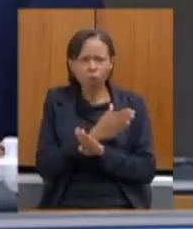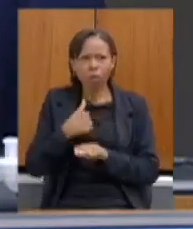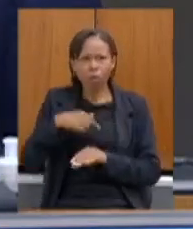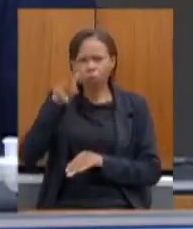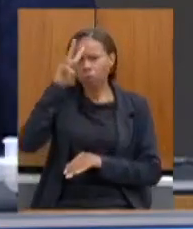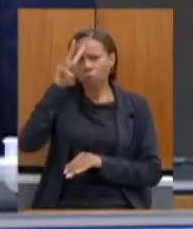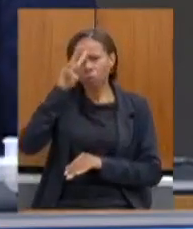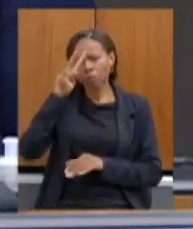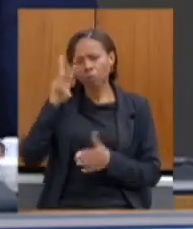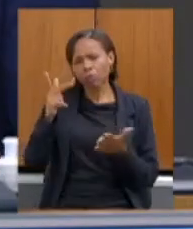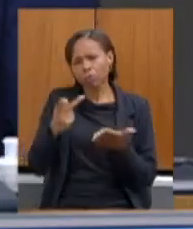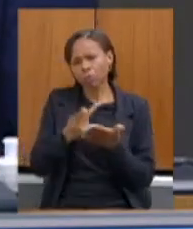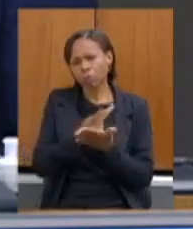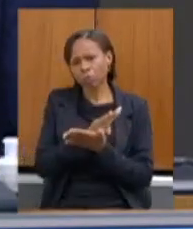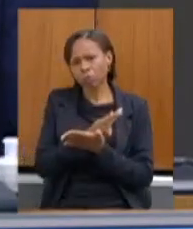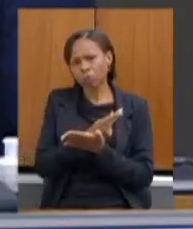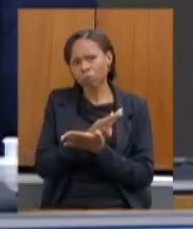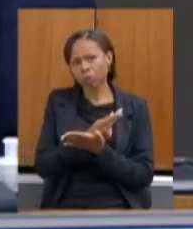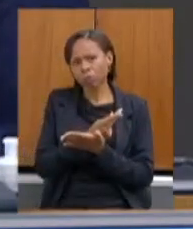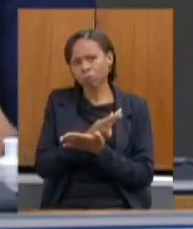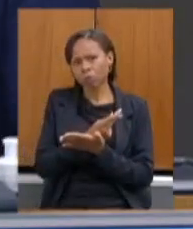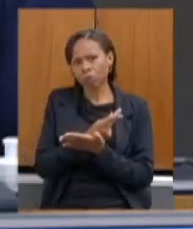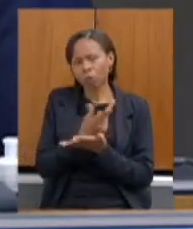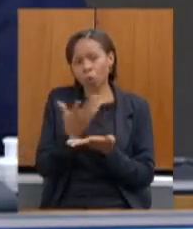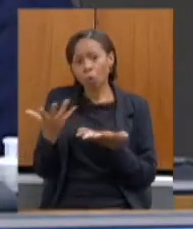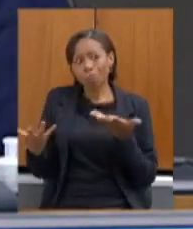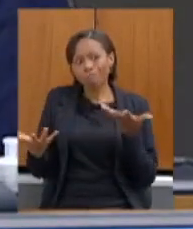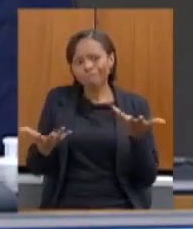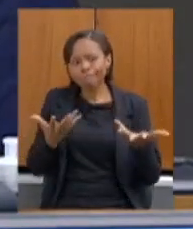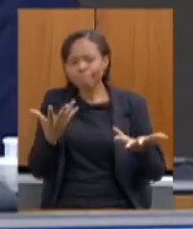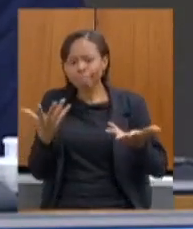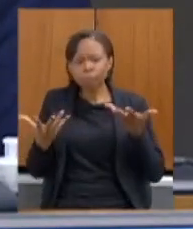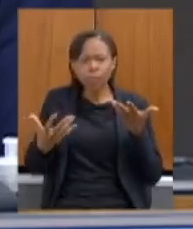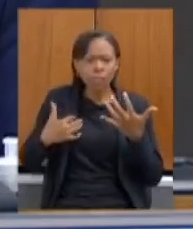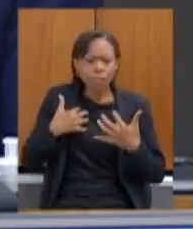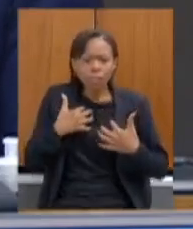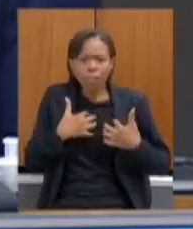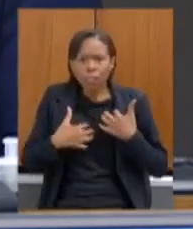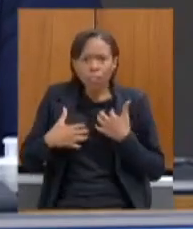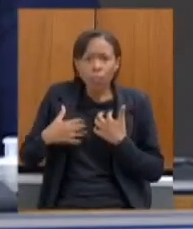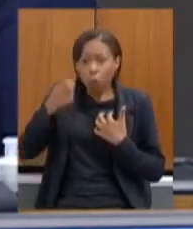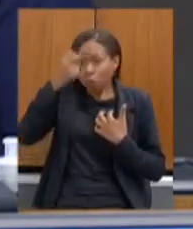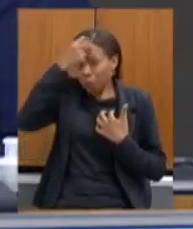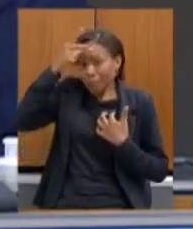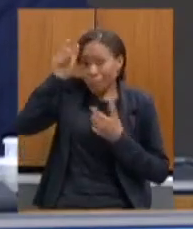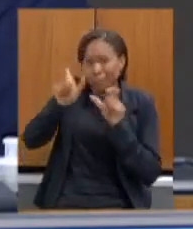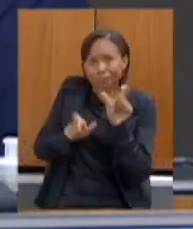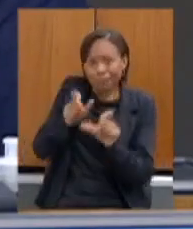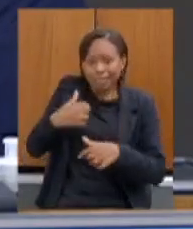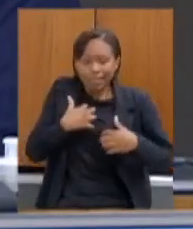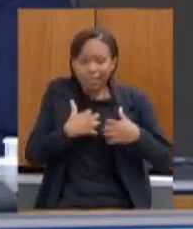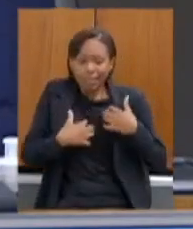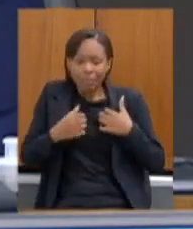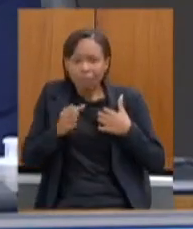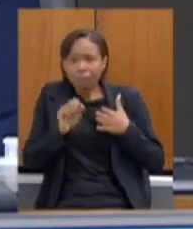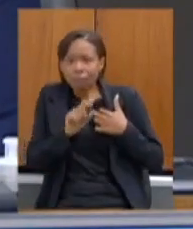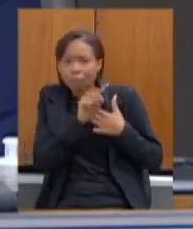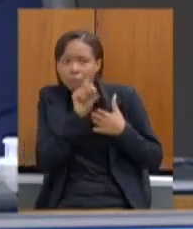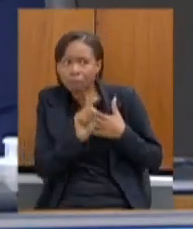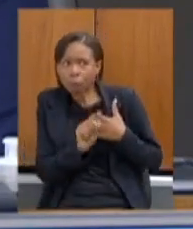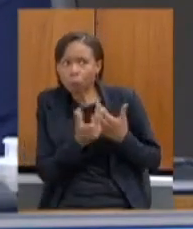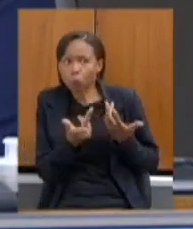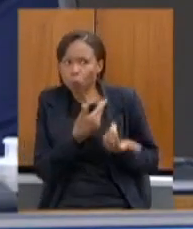um frisson, digamos assim, de ansiedade dos prefeitos de, olha, será que o Governo vai conseguir honrar